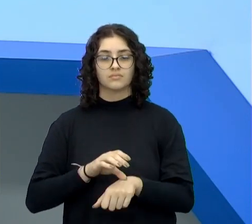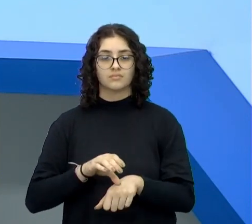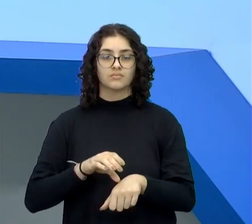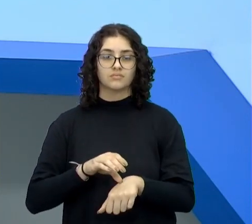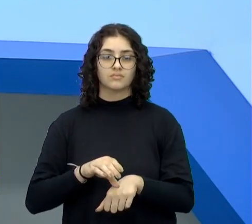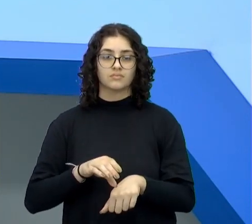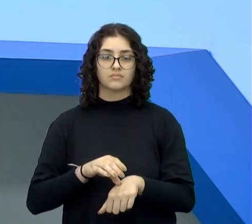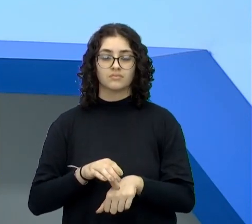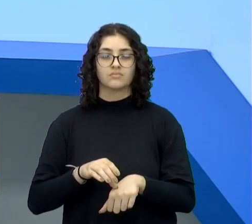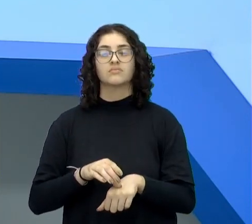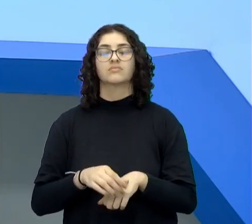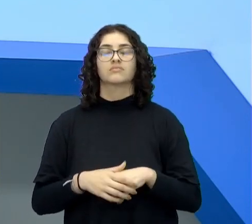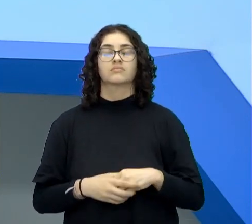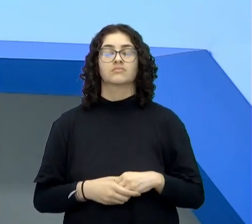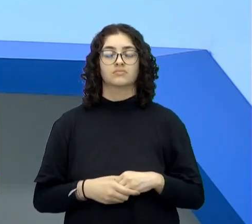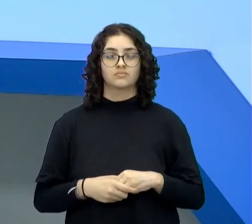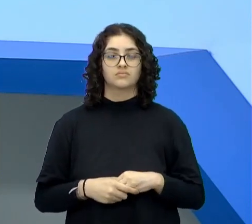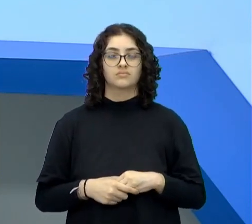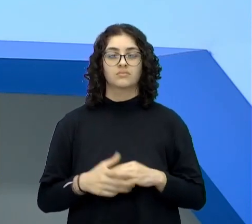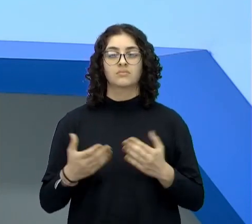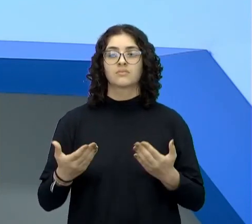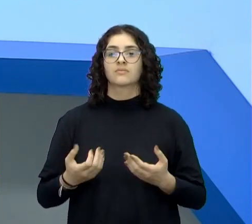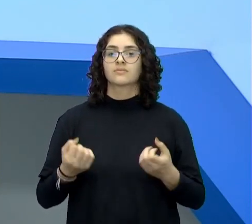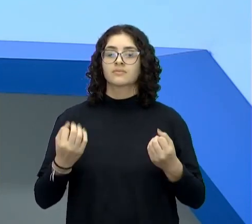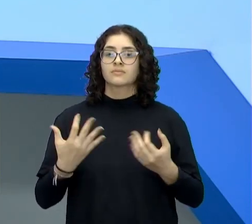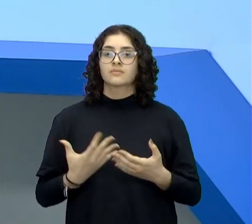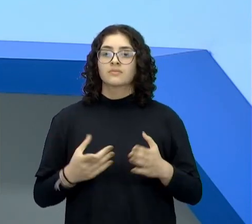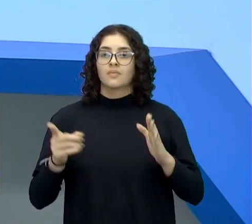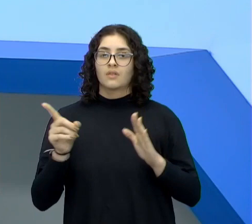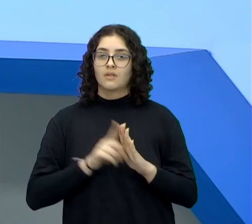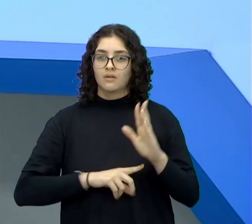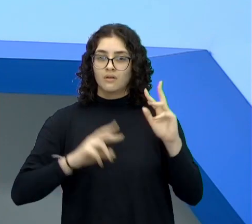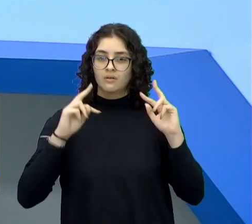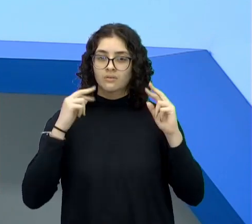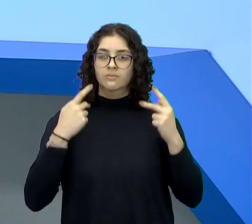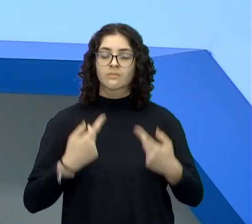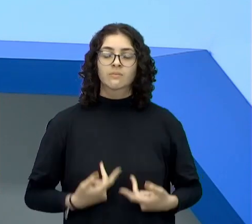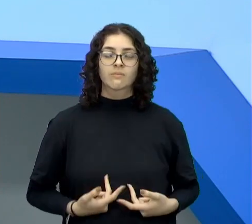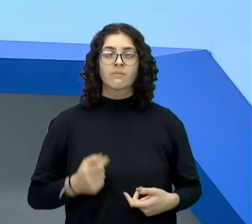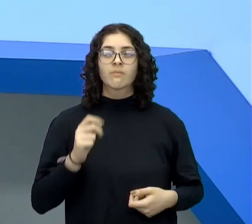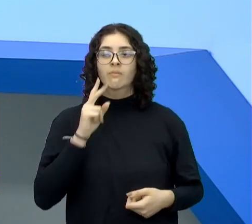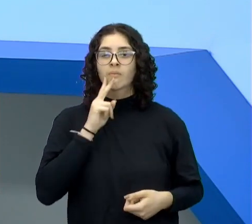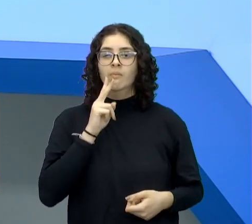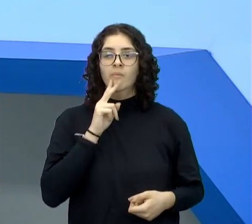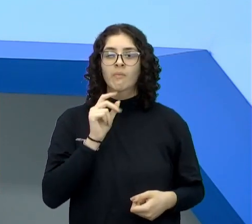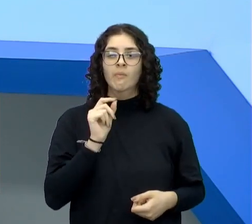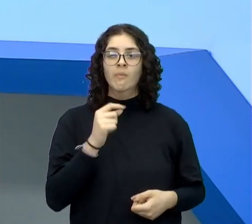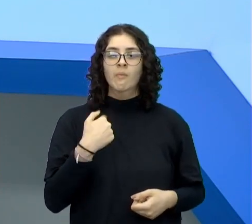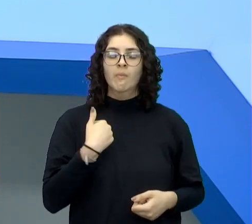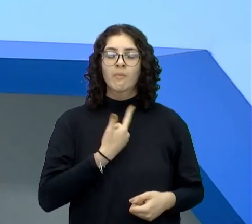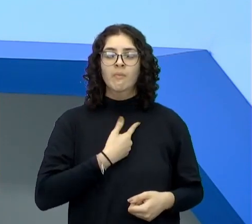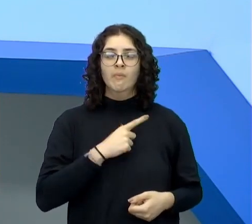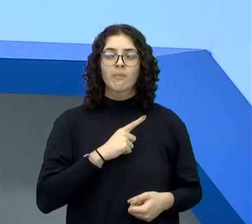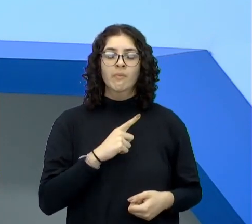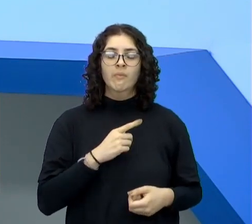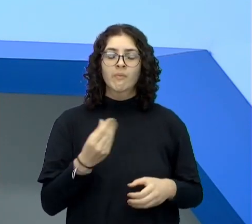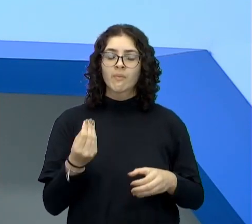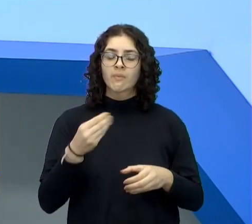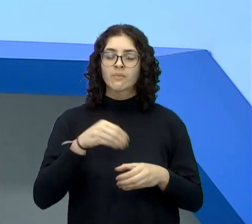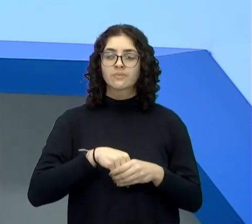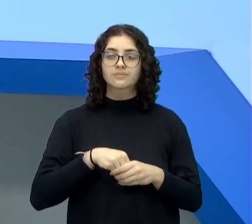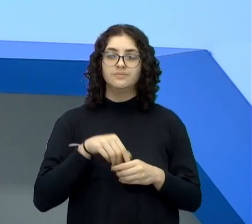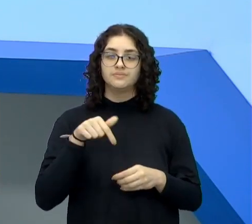Então, quando a gente fala desses direitos humanos, a gente precisa lembrar que nós temos eles inseridos na